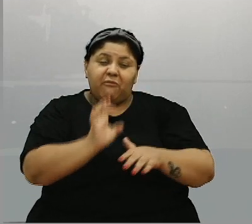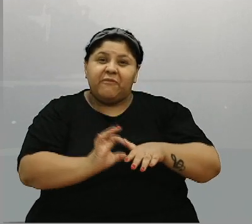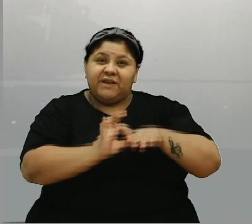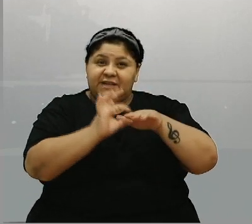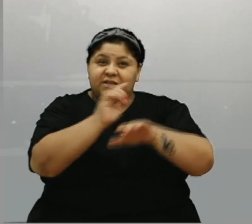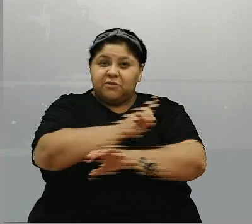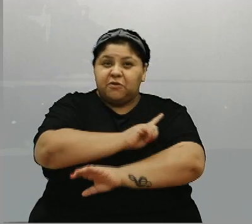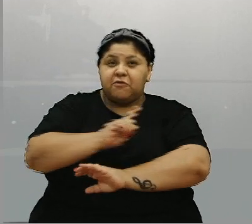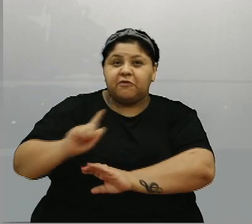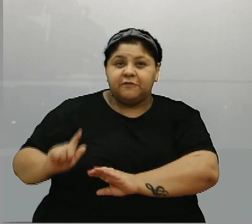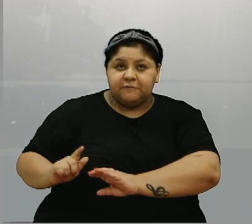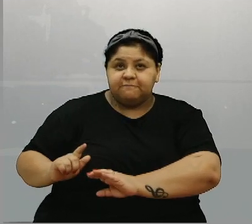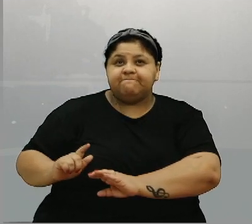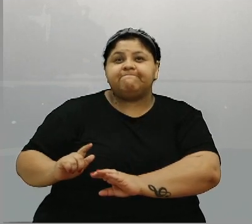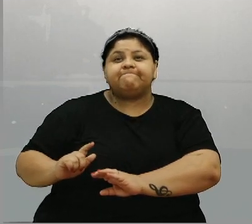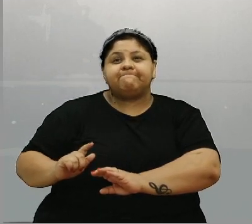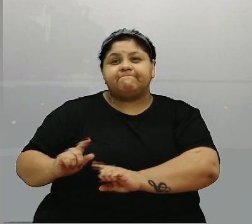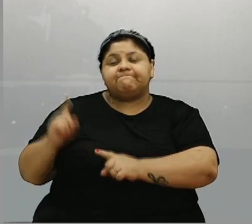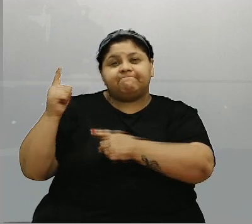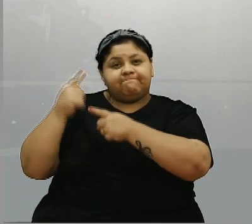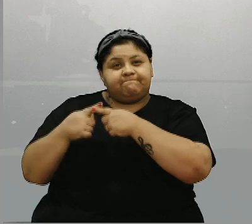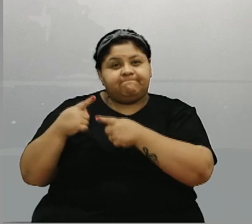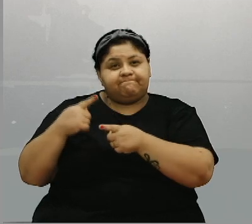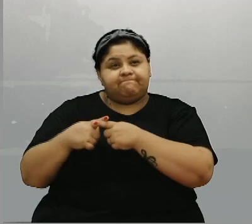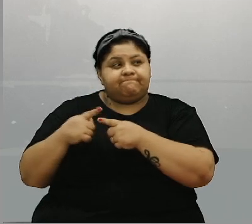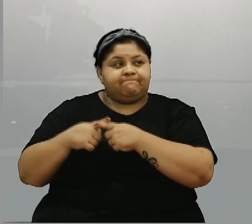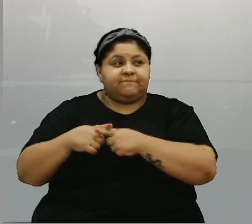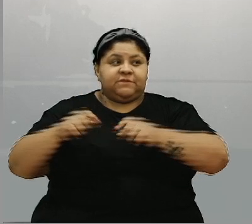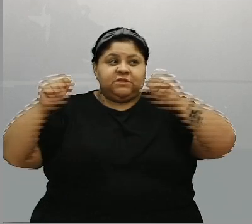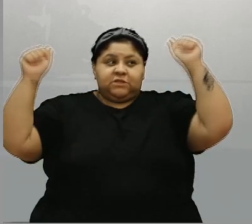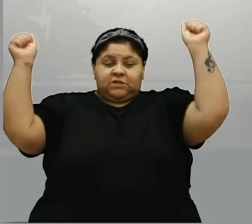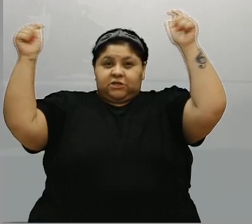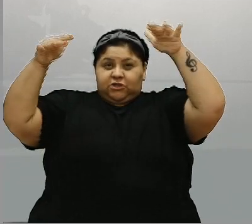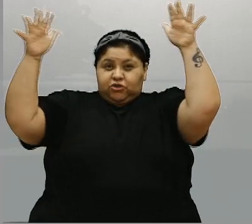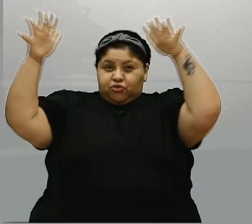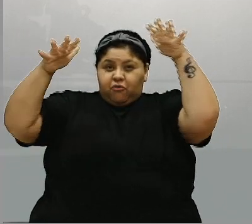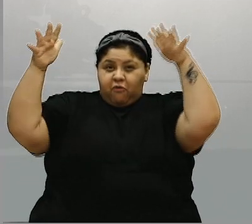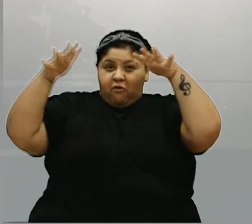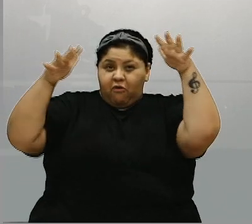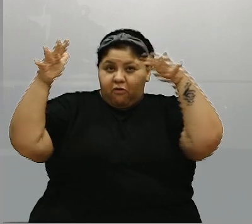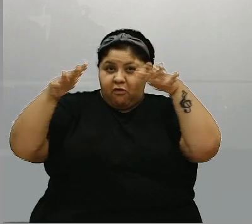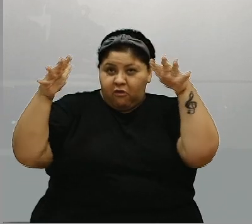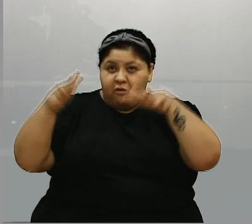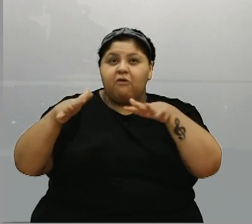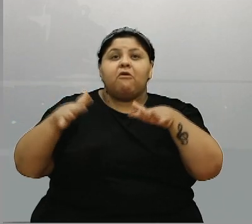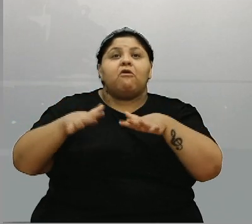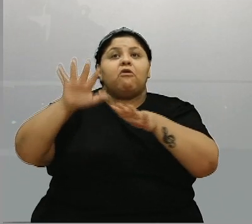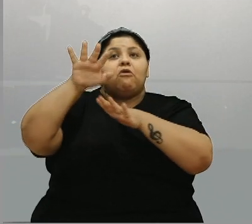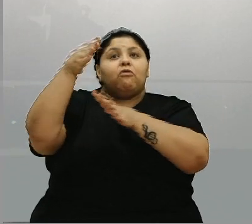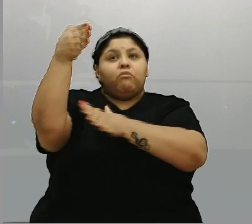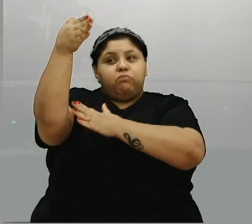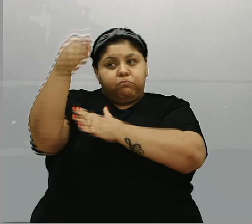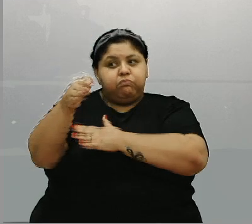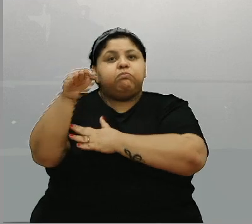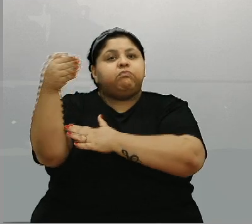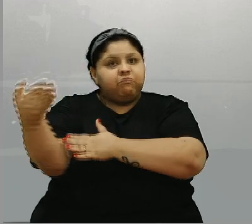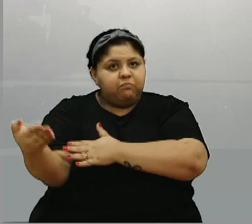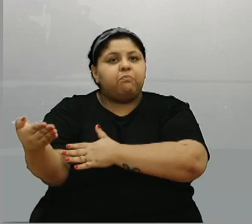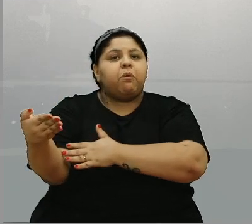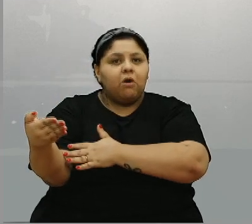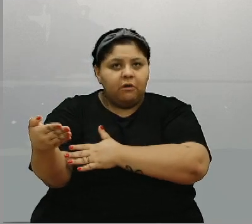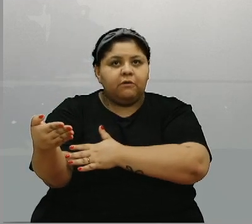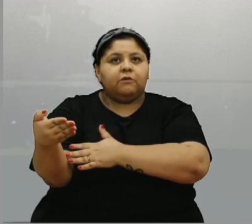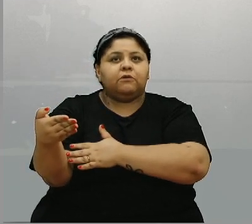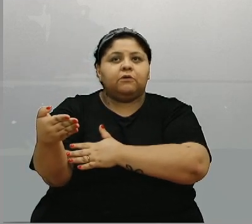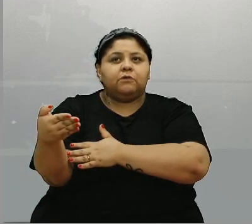governo... Permite a parte, vereador. Por causa que, se viesse com fortes chuvas, aquilo ali está uma esponja, vai cair hora e momento esse muro. O Chicão